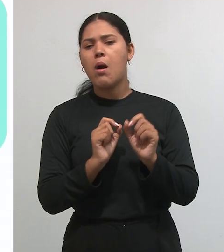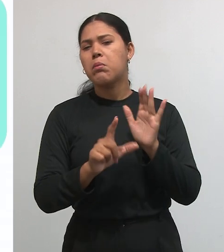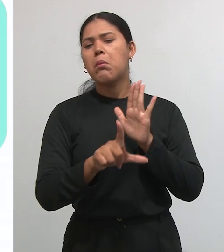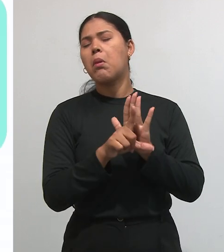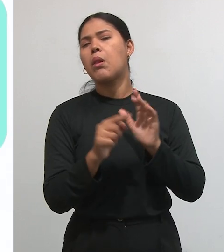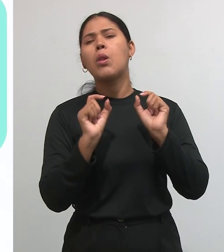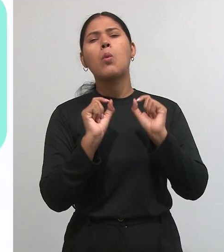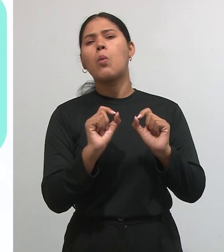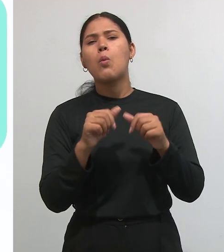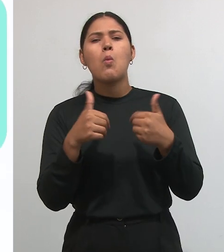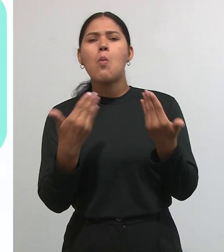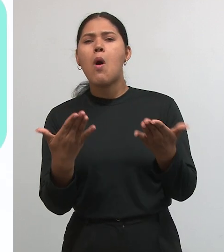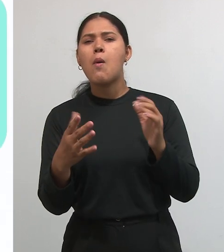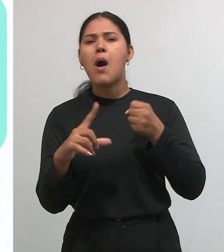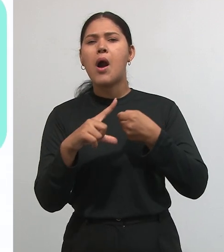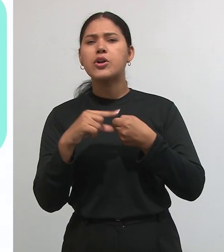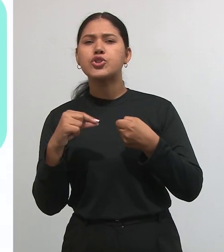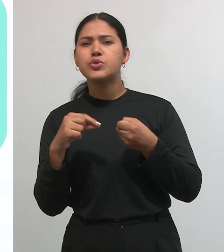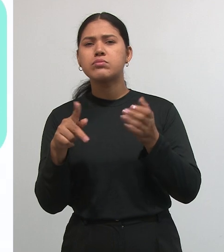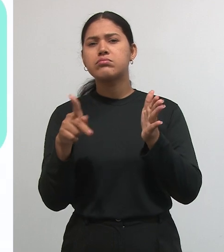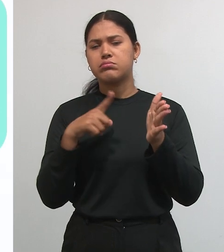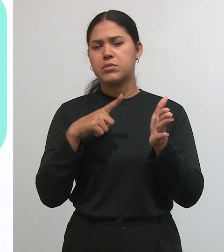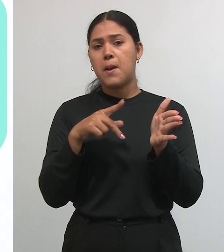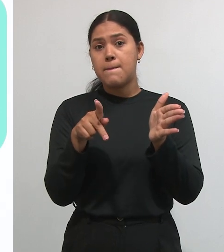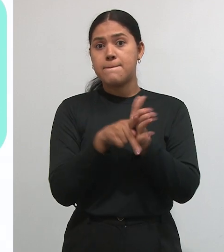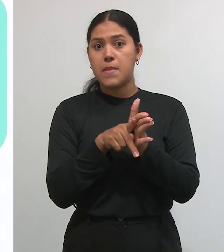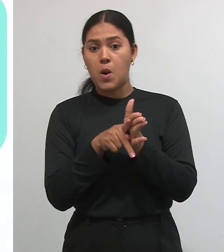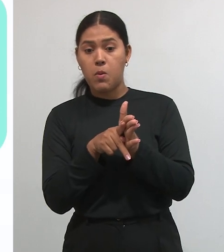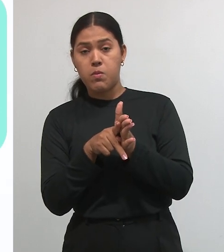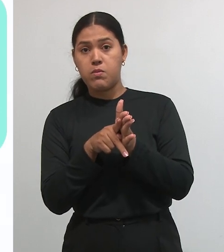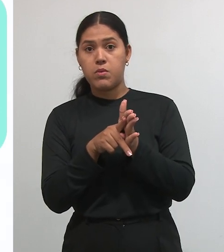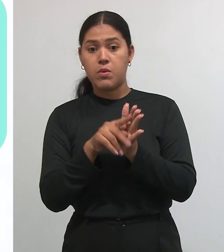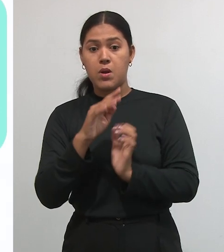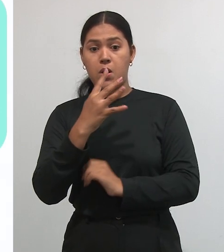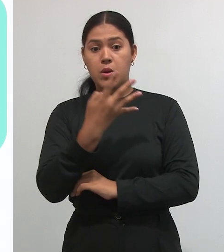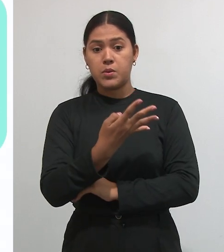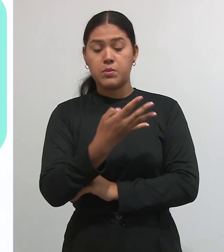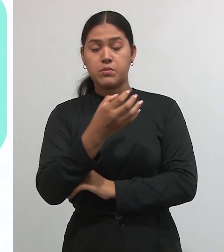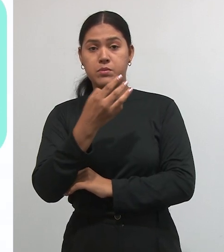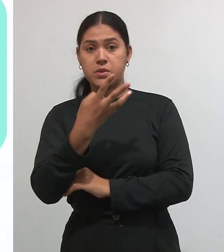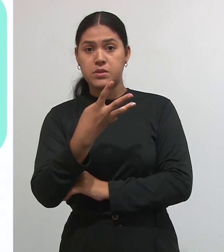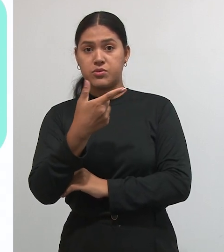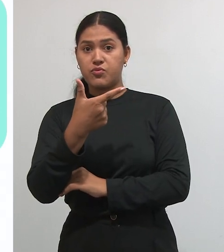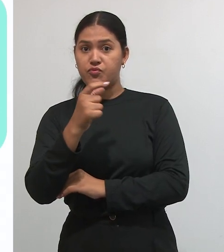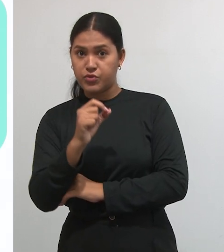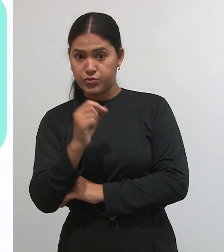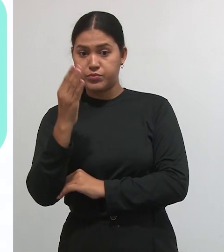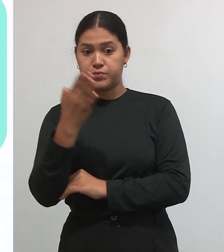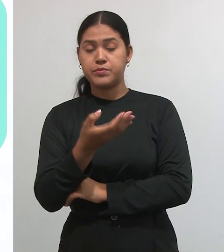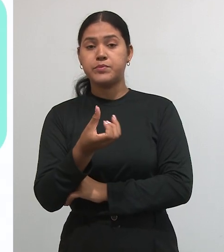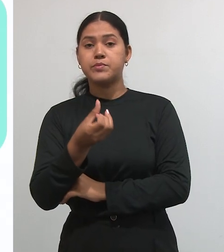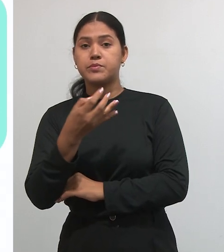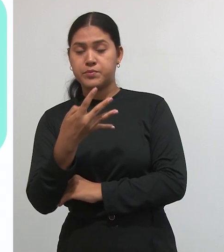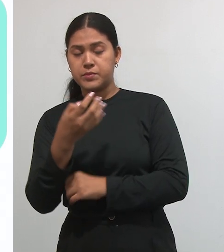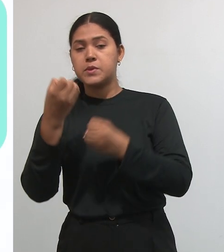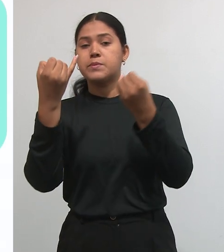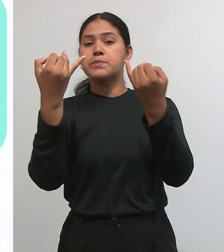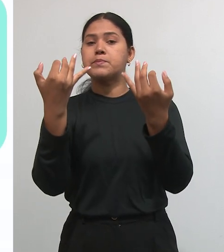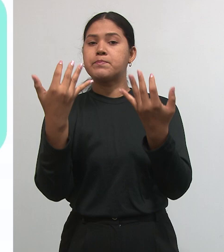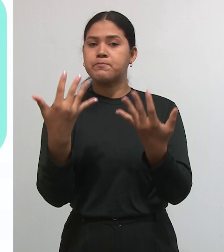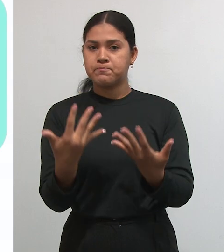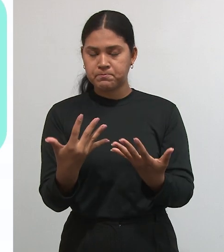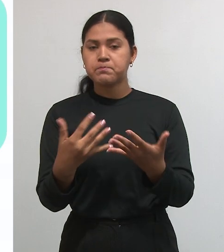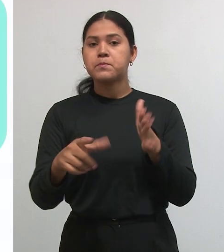estatui. Quais são os principais artigos que vocês devem ler aqui da Lei 4.320/64. Ela estatui as normas gerais de